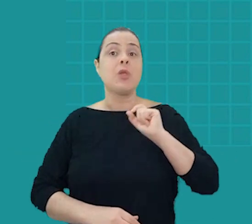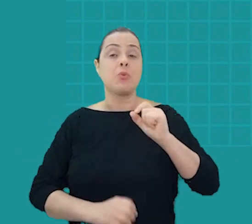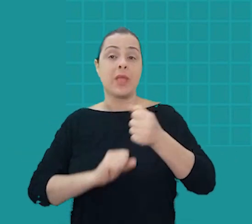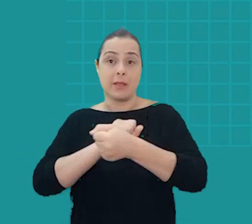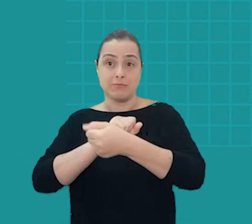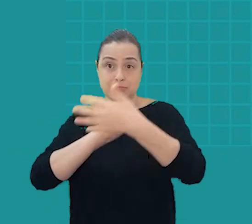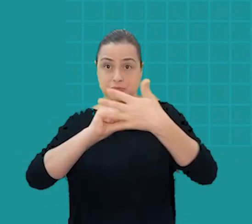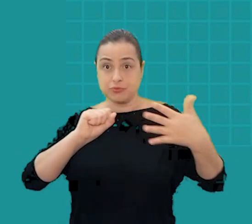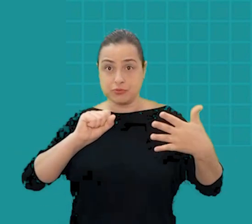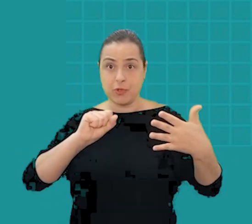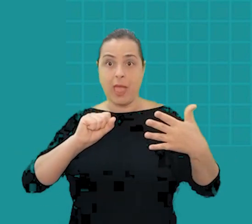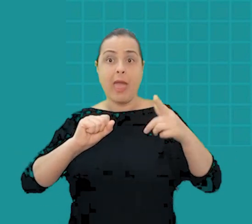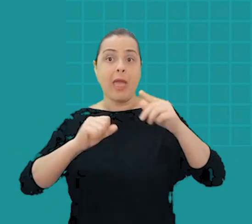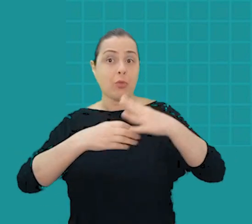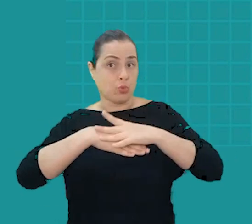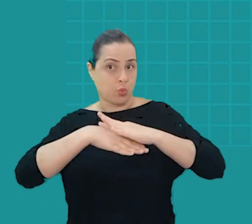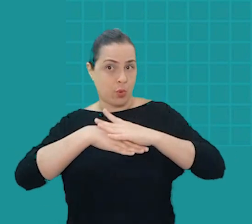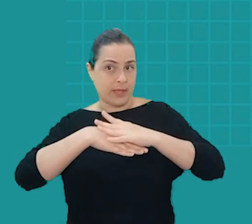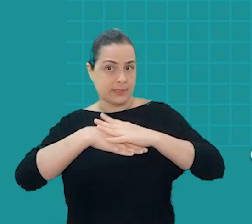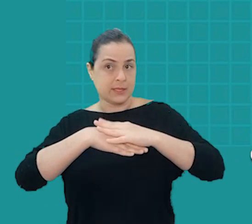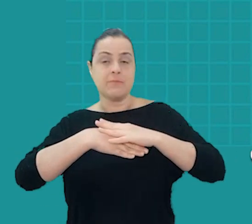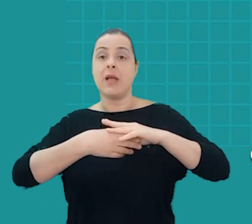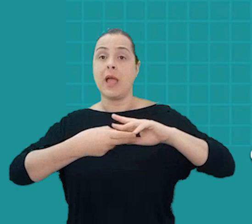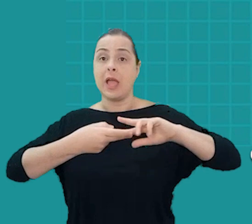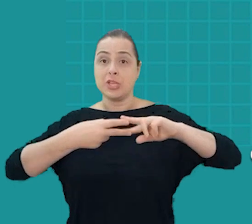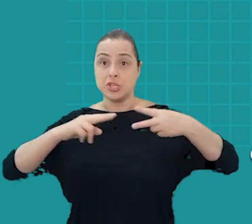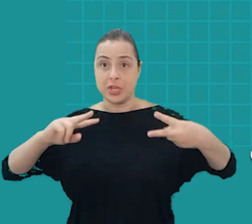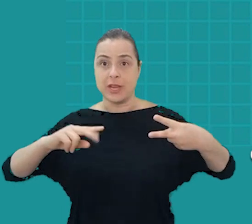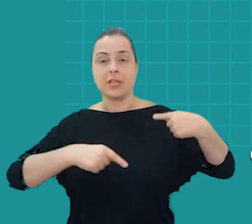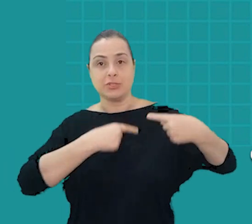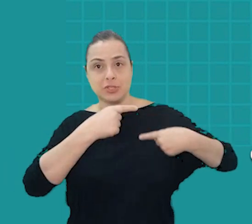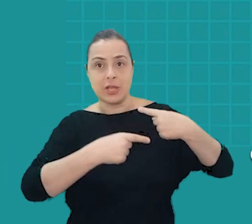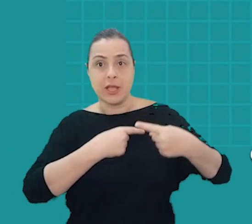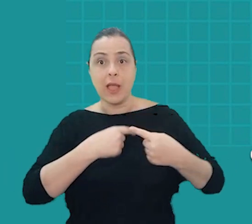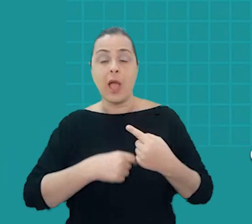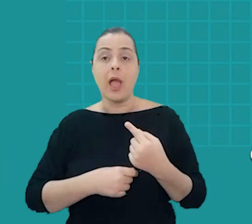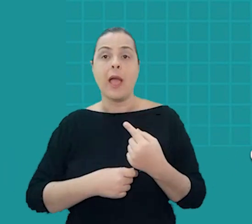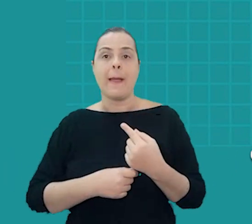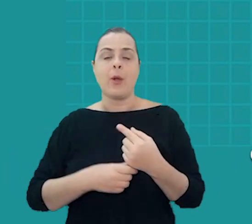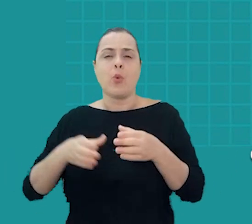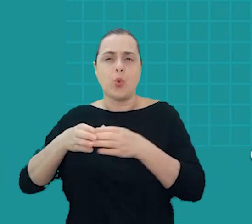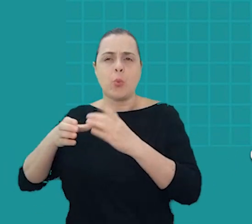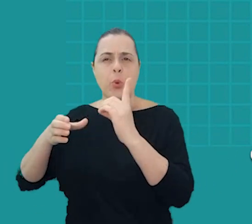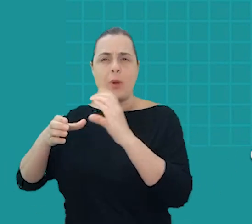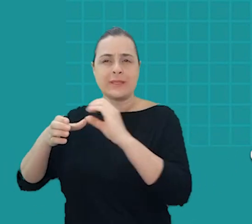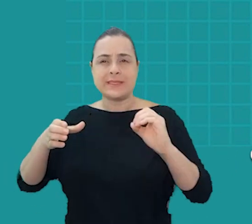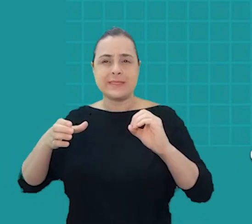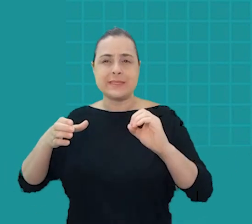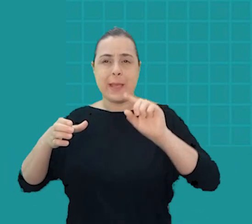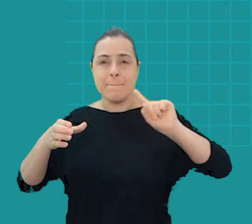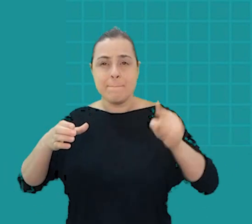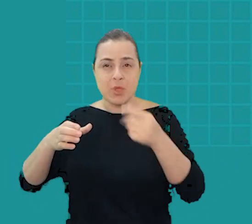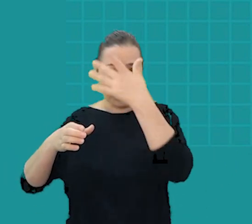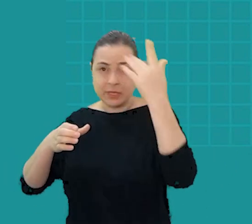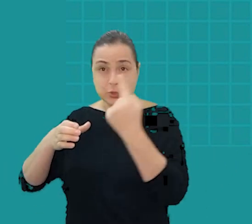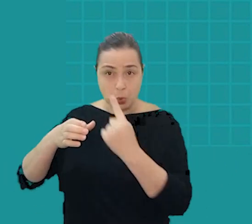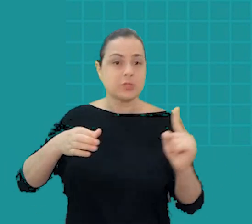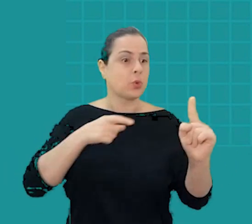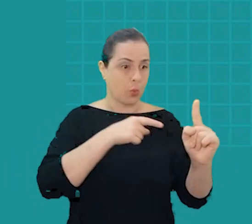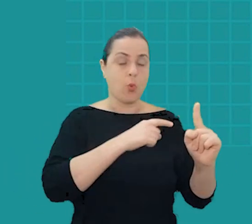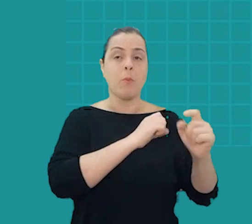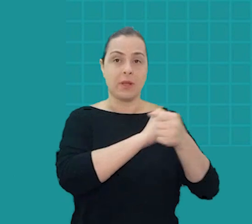de Usher é uma doença genética recessiva que afeta um em cada 100 mil pessoas. A minha mãe brinca, não ganhei na